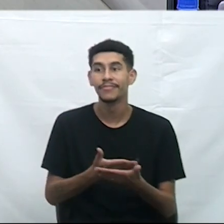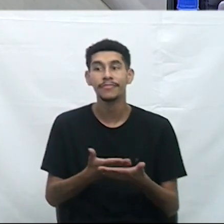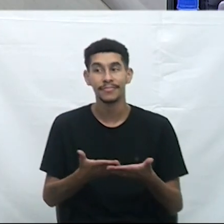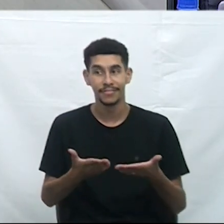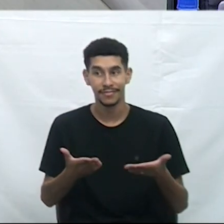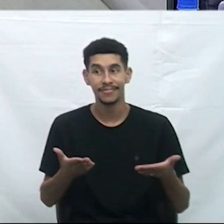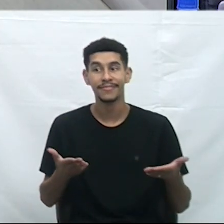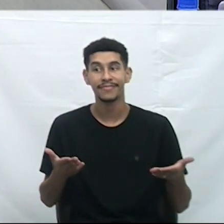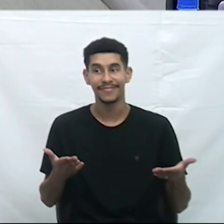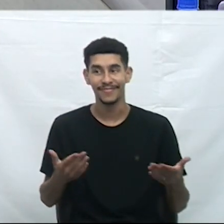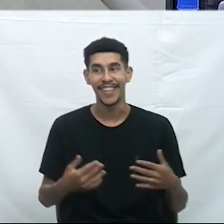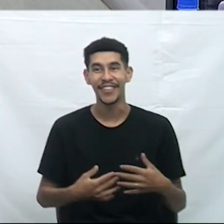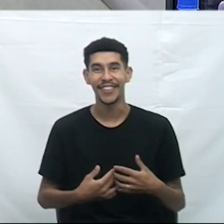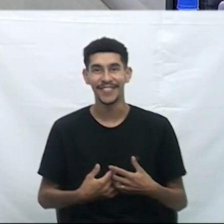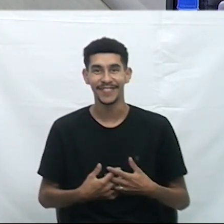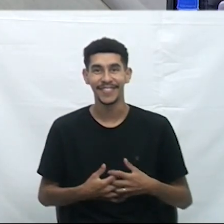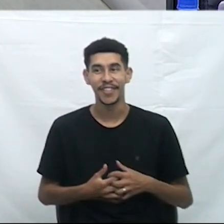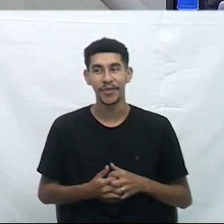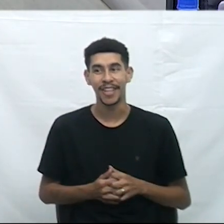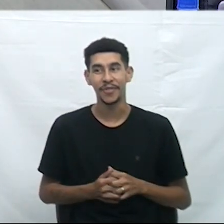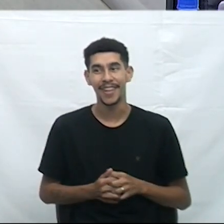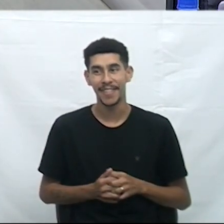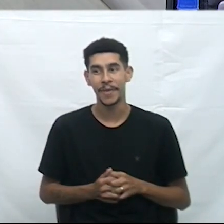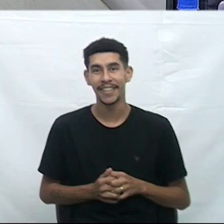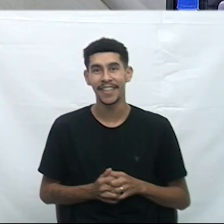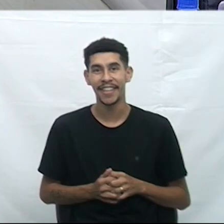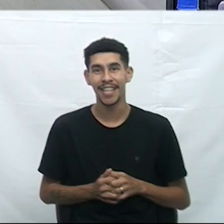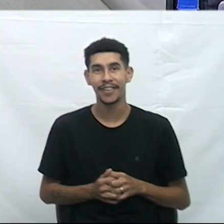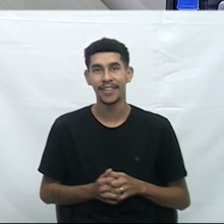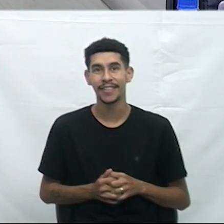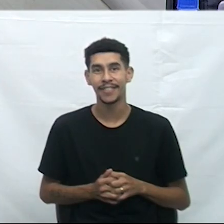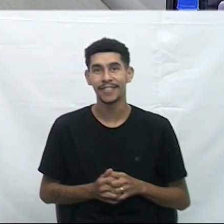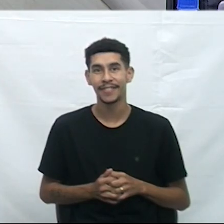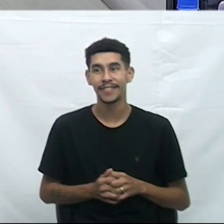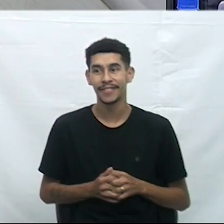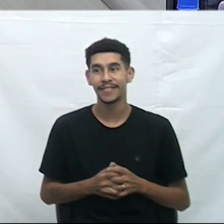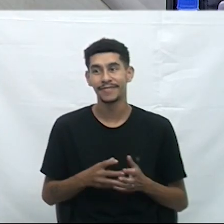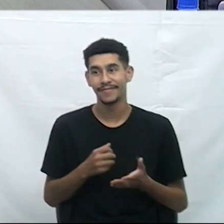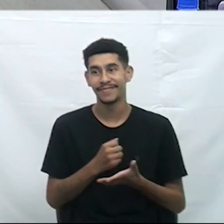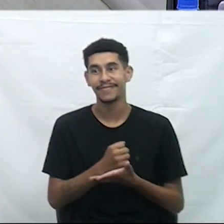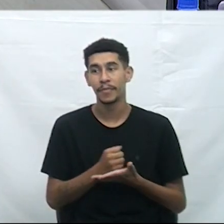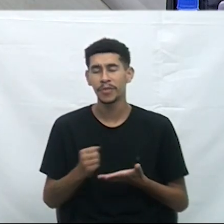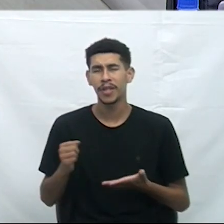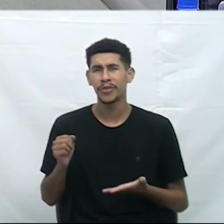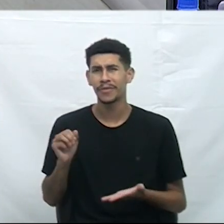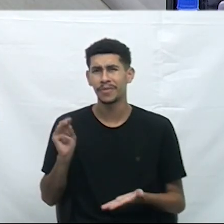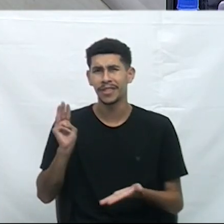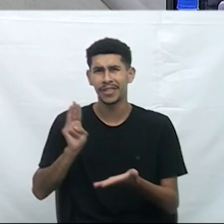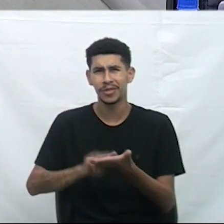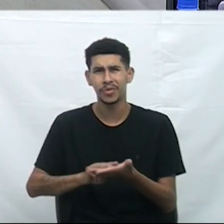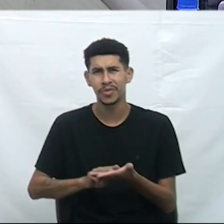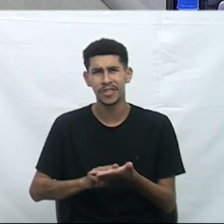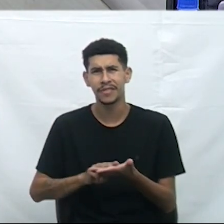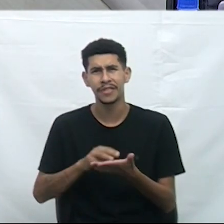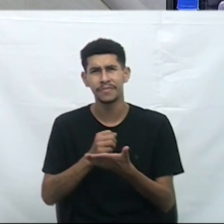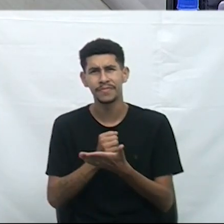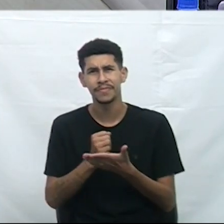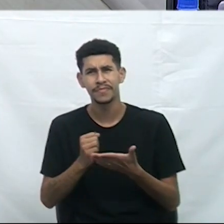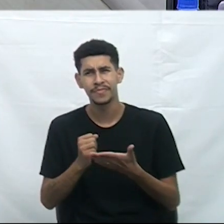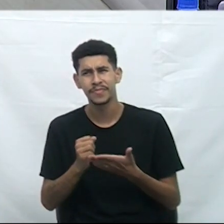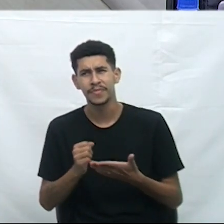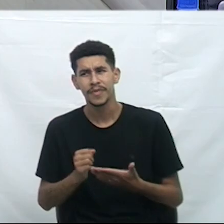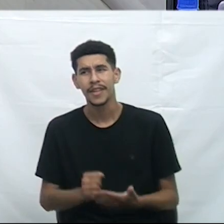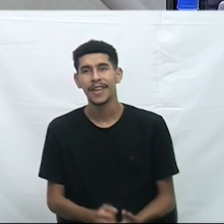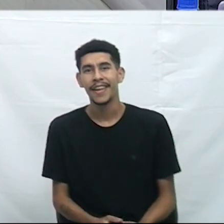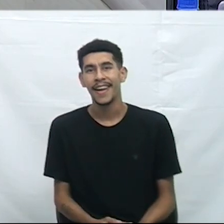senhores vereadores, vereadoras, público presente, pessoal que nos acompanha pelas redes sociais, o meu boa tarde a